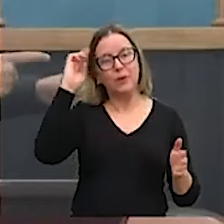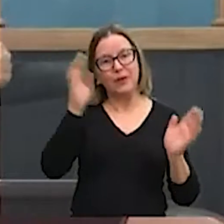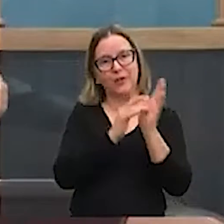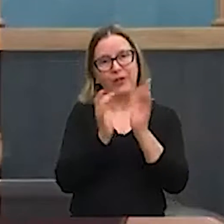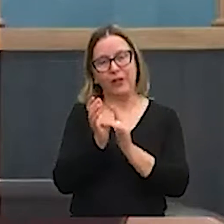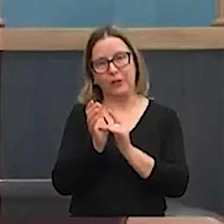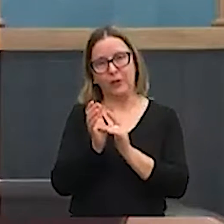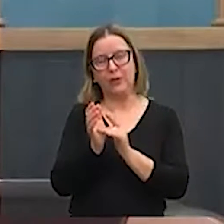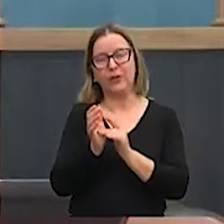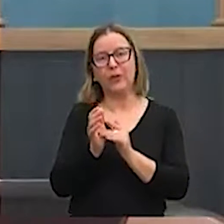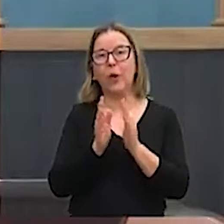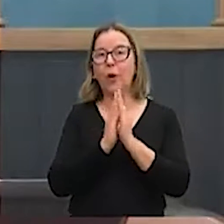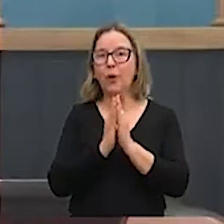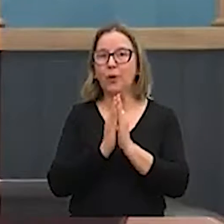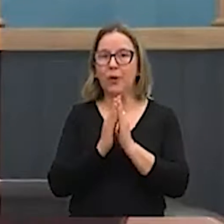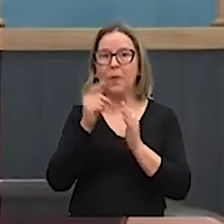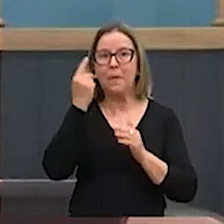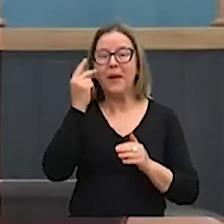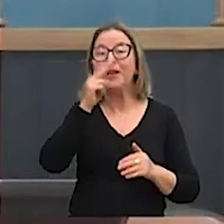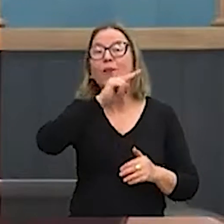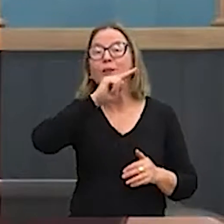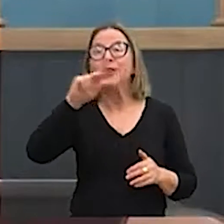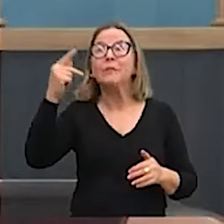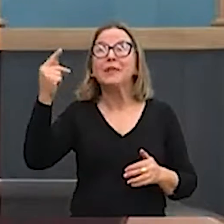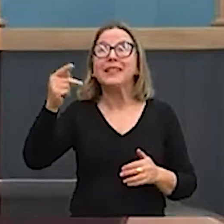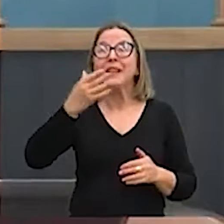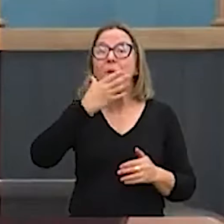seu Pai fosse glorificado.